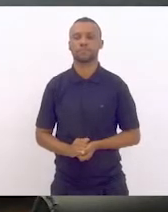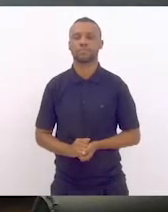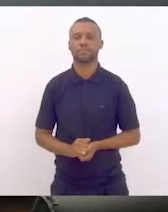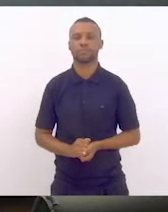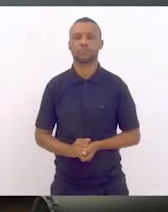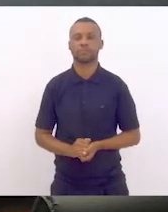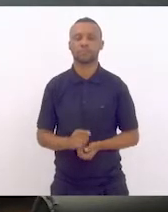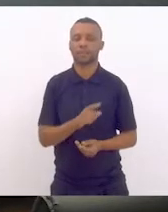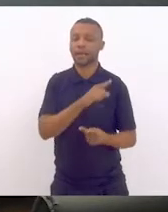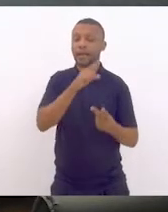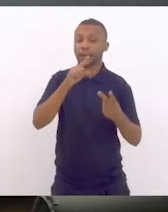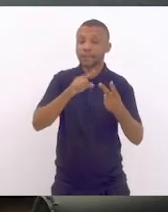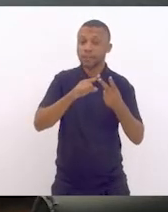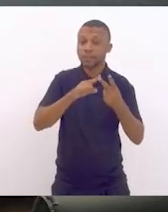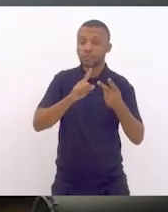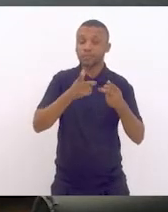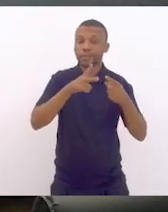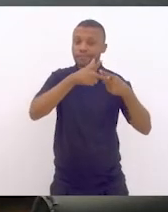A segunda emenda